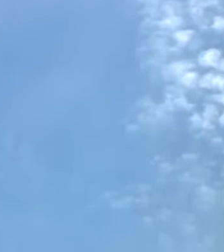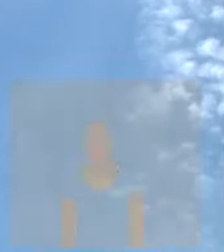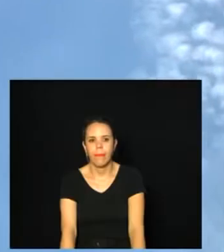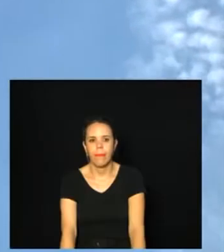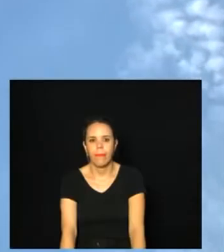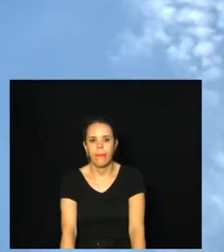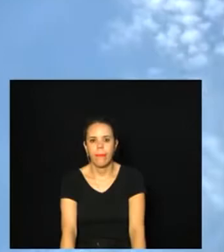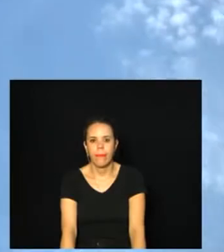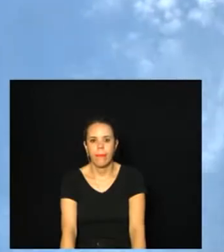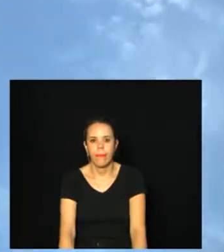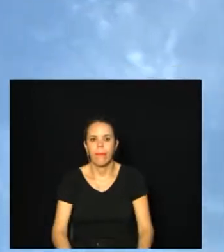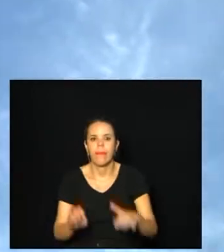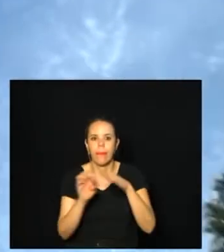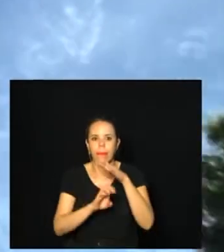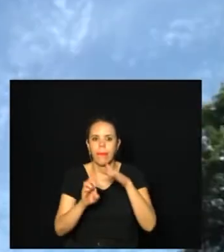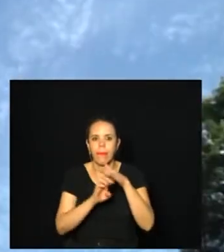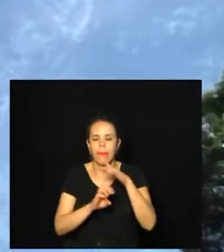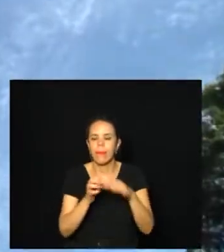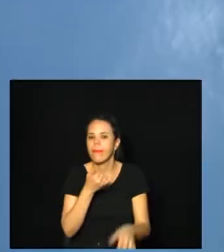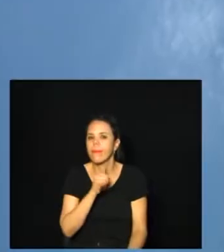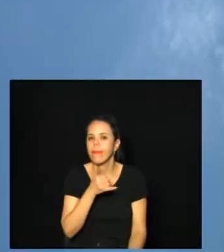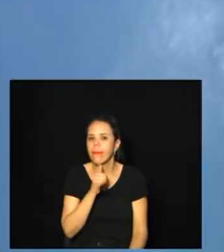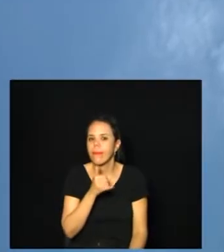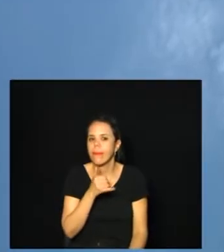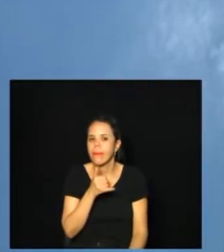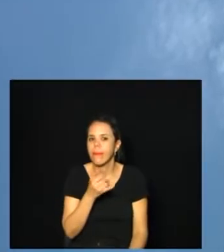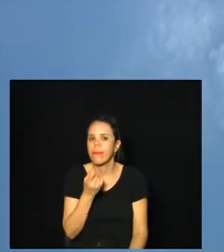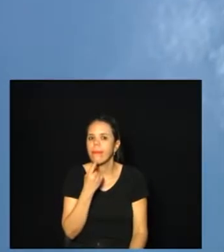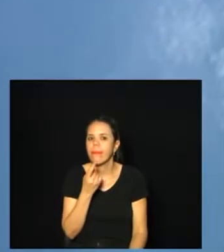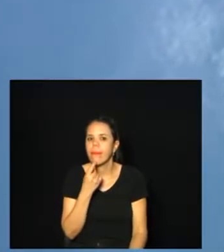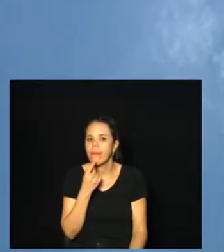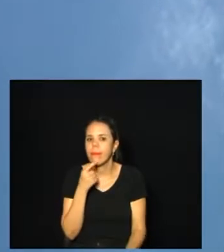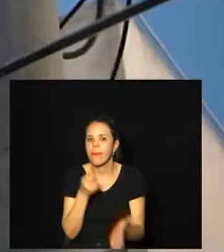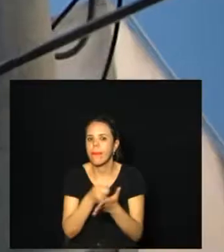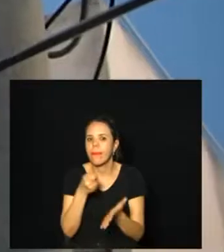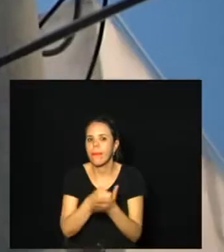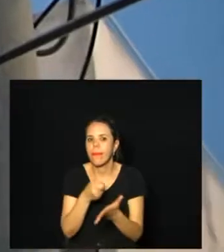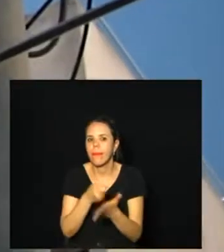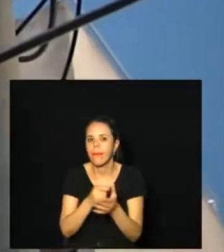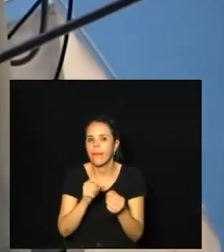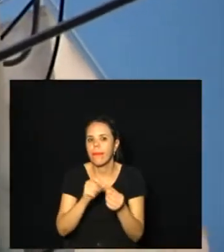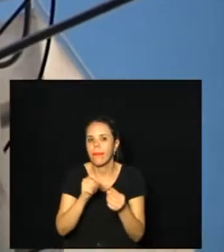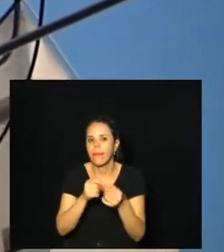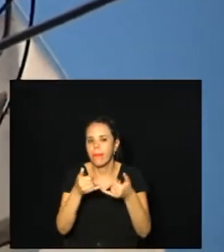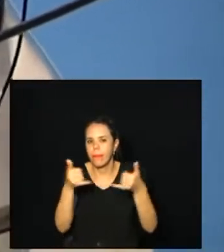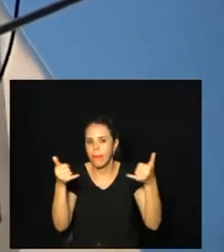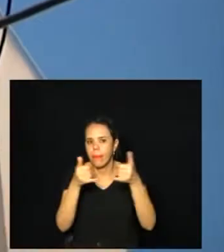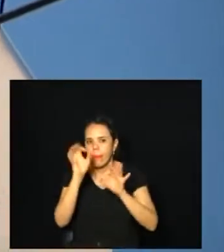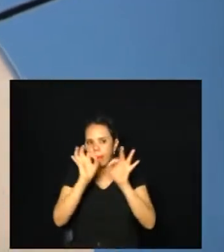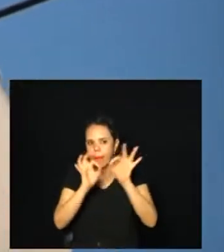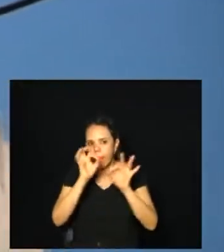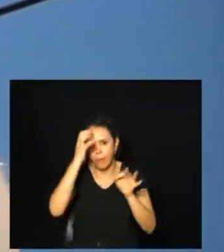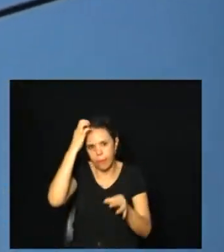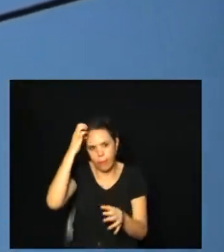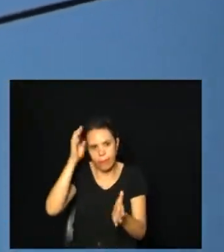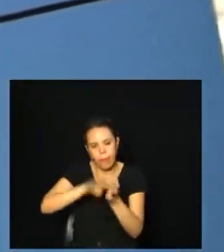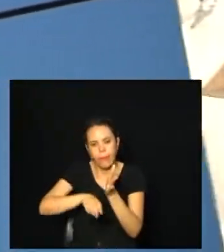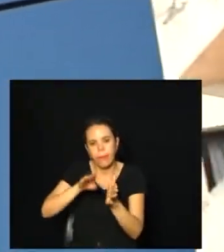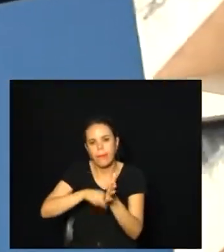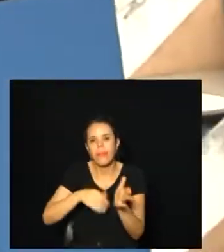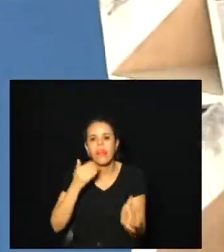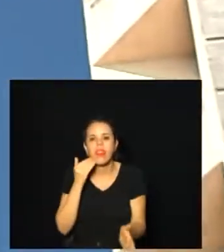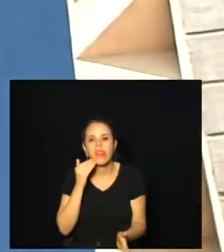A empresa concessionária de energia elétrica em Campinas será obrigada a realizar o alinhamento e a retirada dos